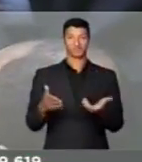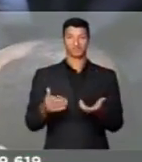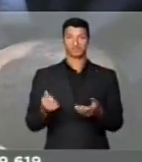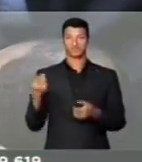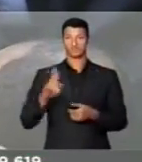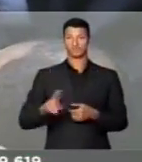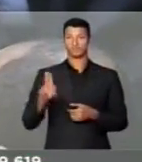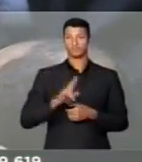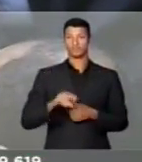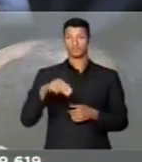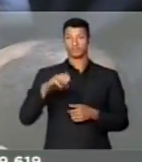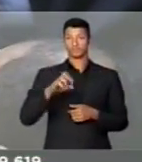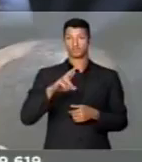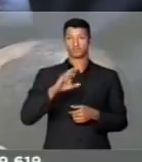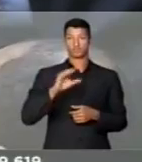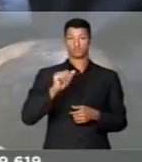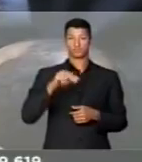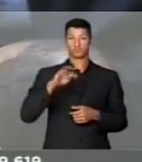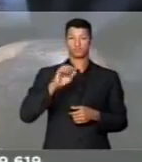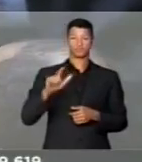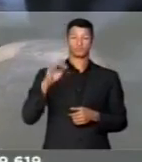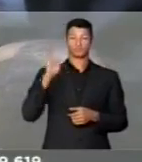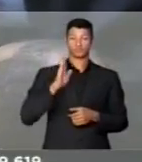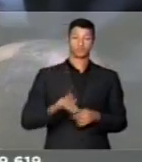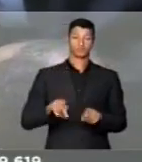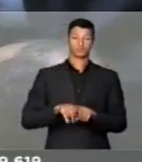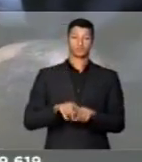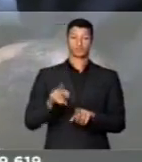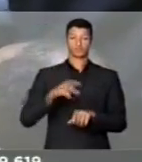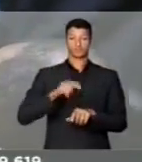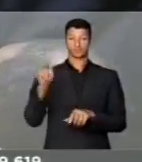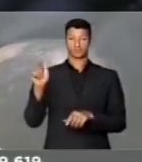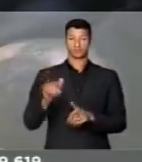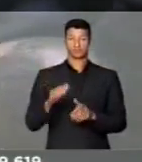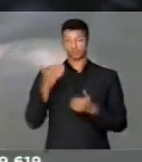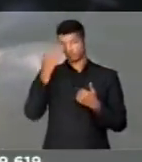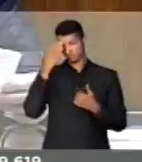utilizada a mercantilização nem nacional nem internacional do produto. Obrigado.